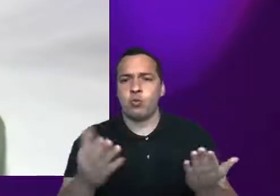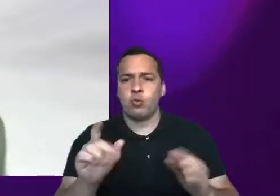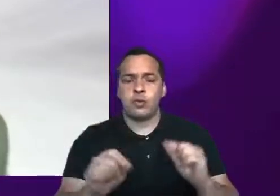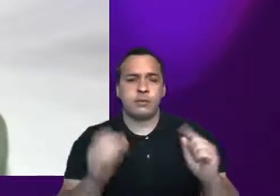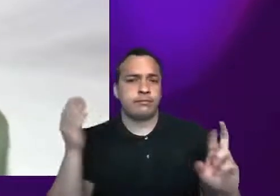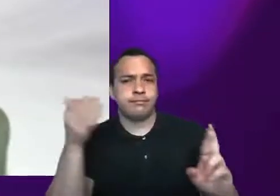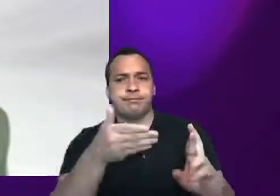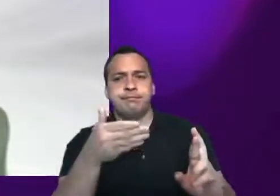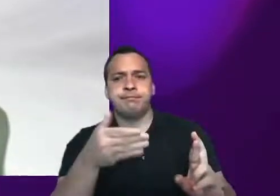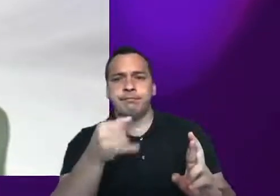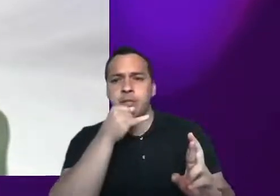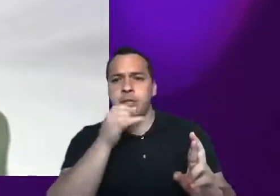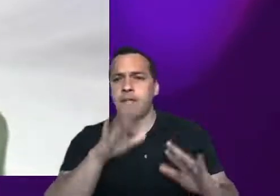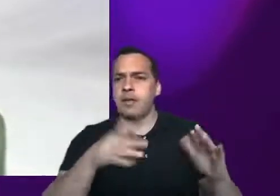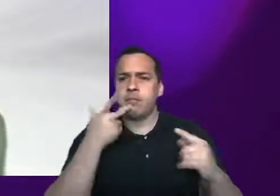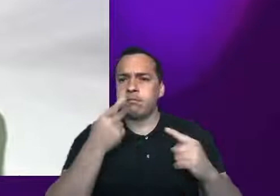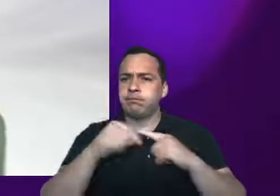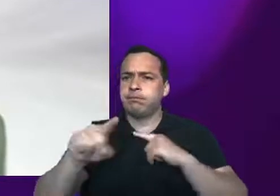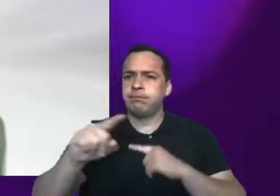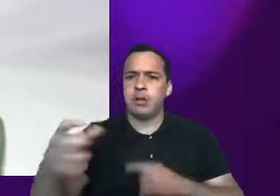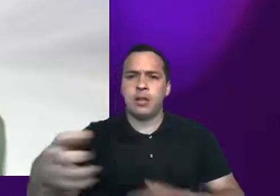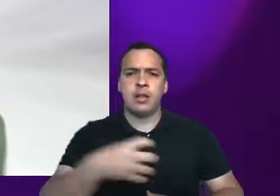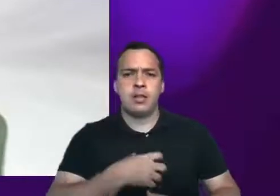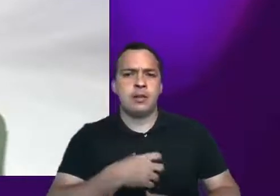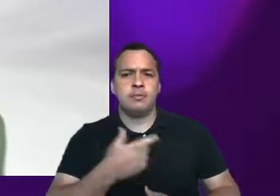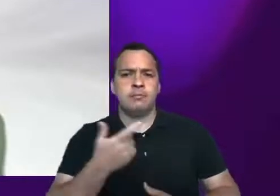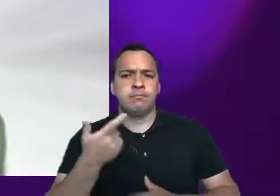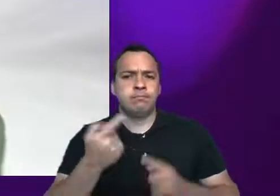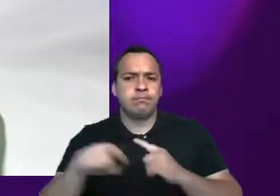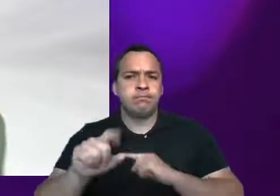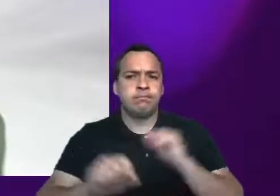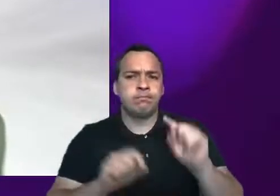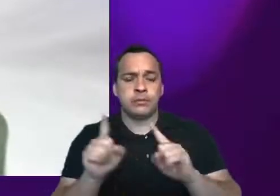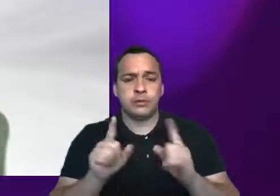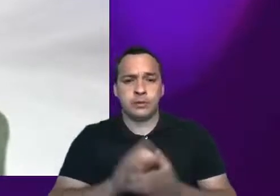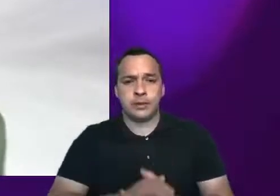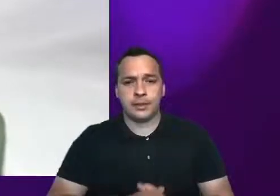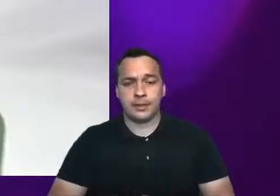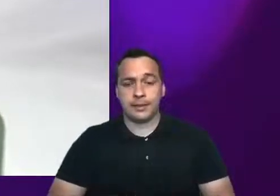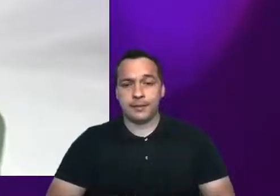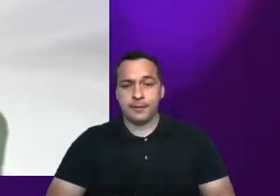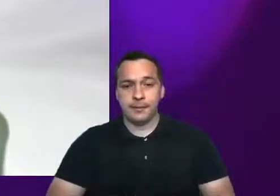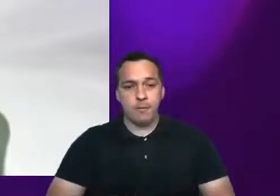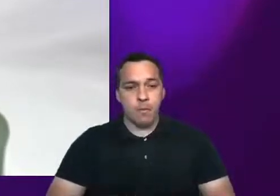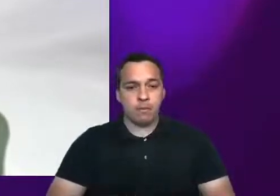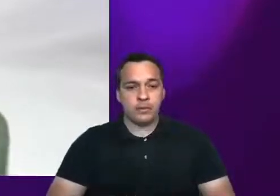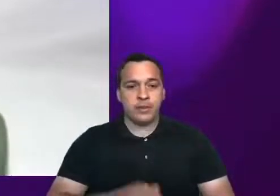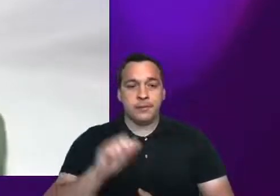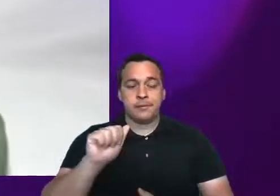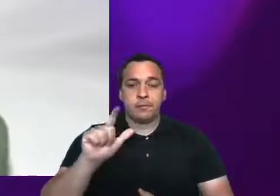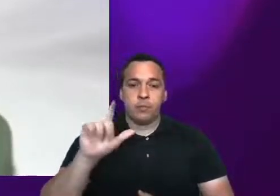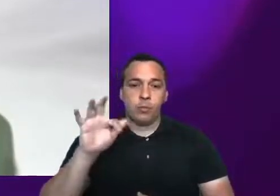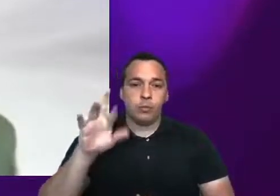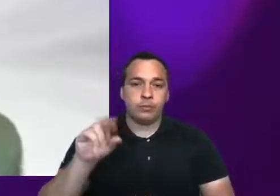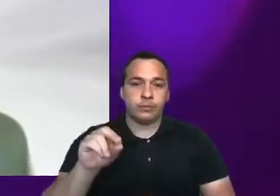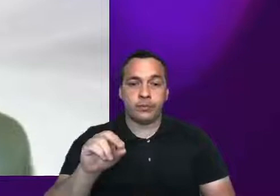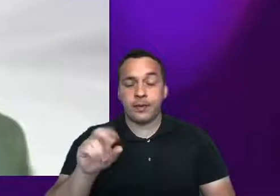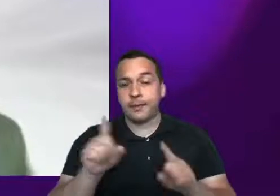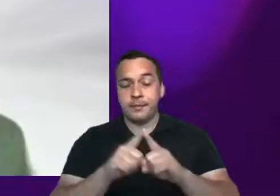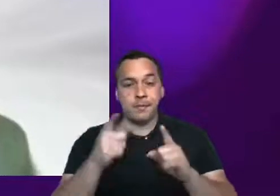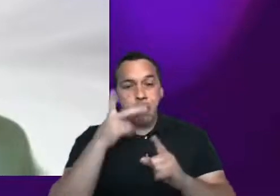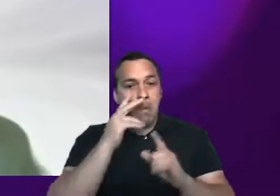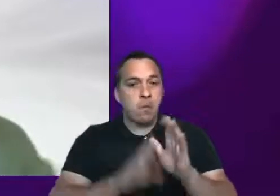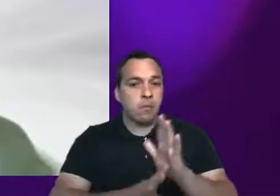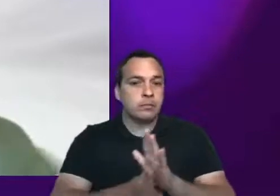até contraindicar o transplante. O paciente tinha um nódulo dentro de critério, mas o alfa-feto estourou, ele acabou saindo do